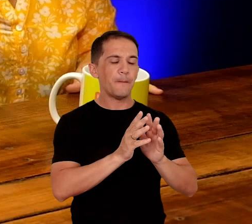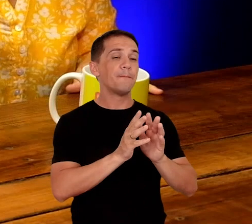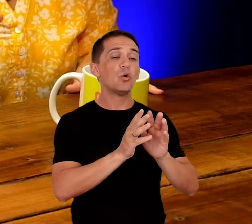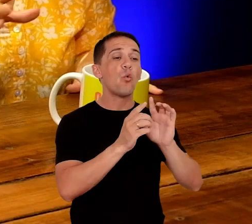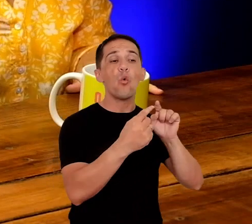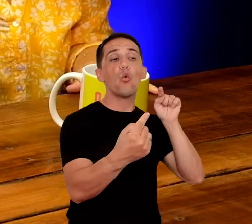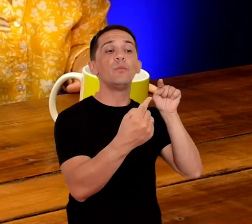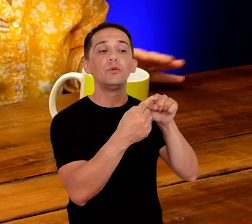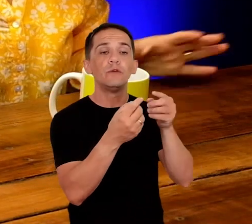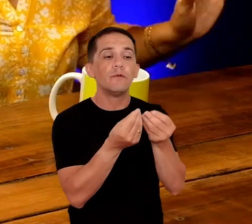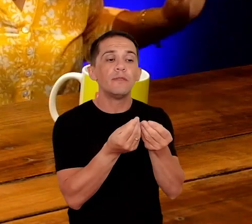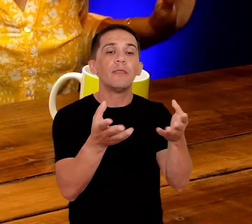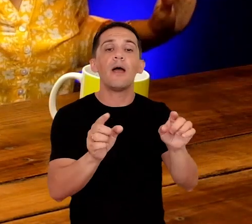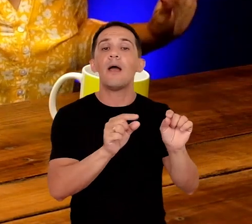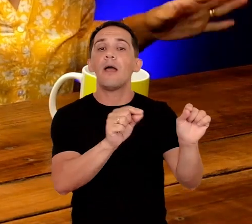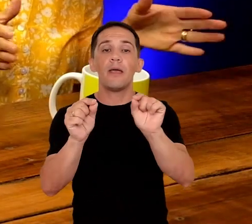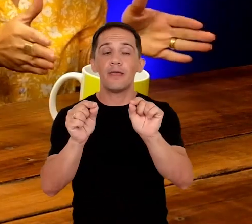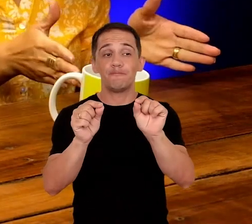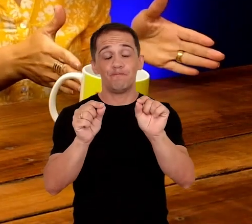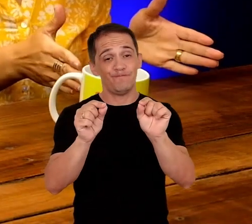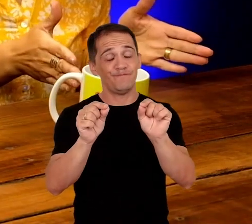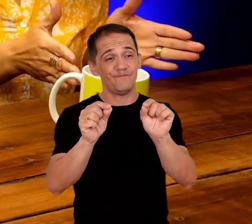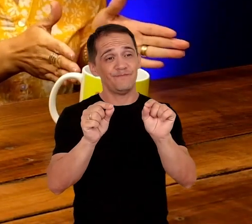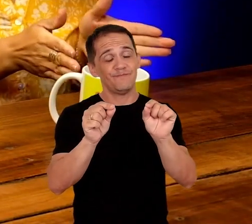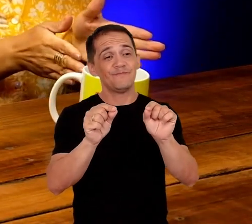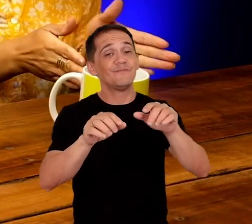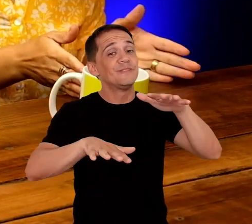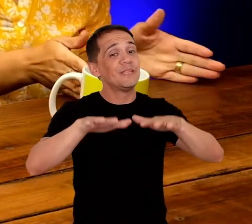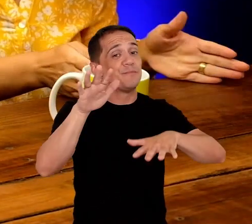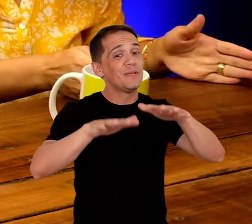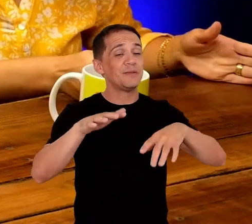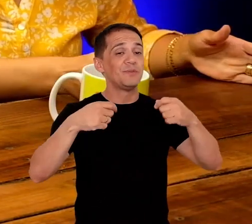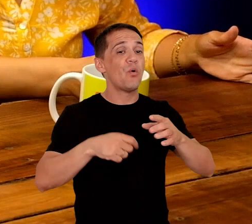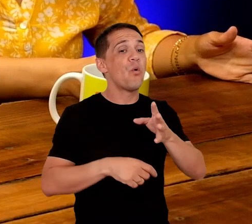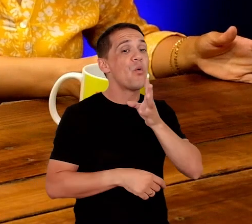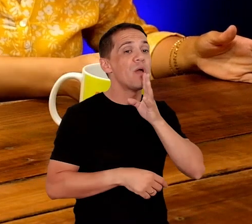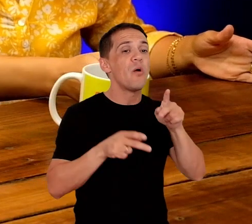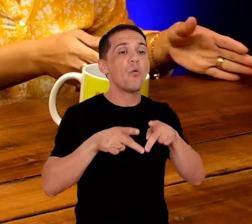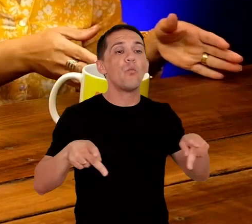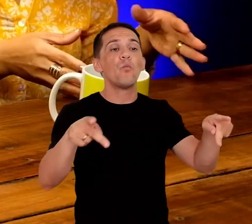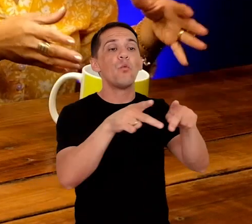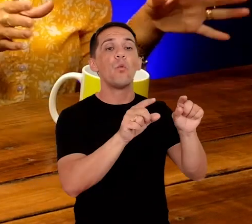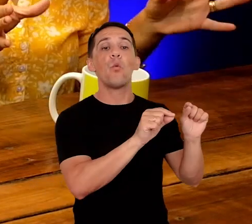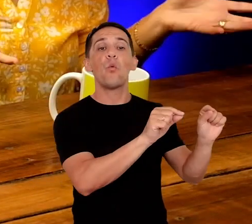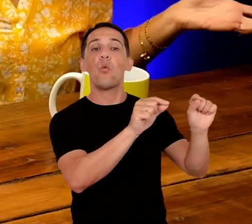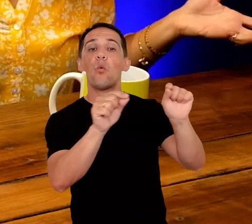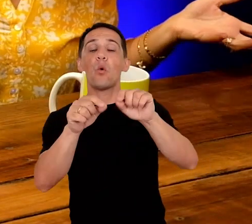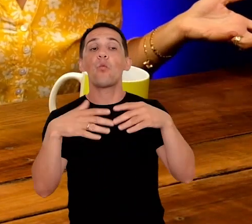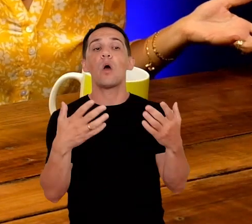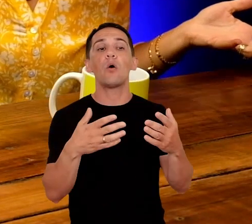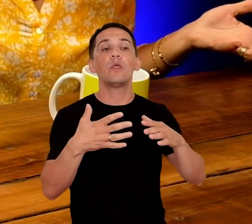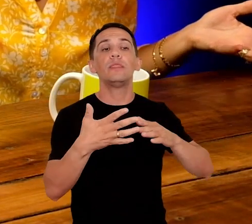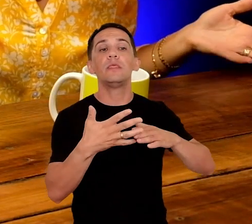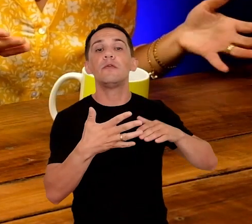mas, né, inteligente, como qualquer outra pessoa. Sim. Só que, às vezes, o nível de Libras, ou, como é que a